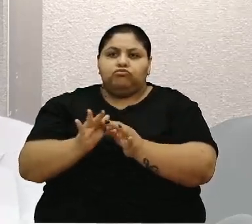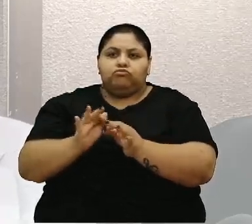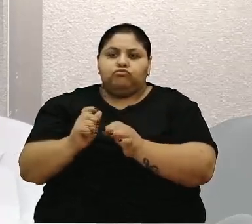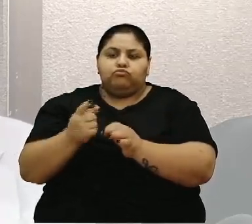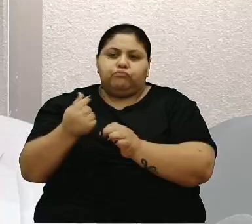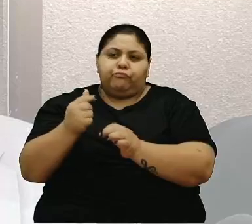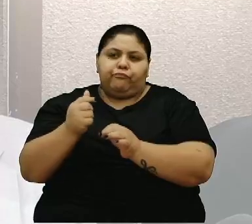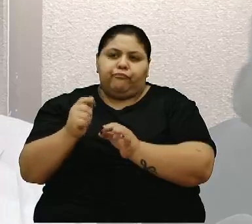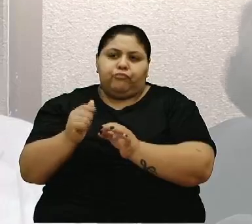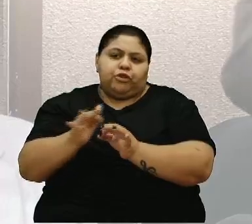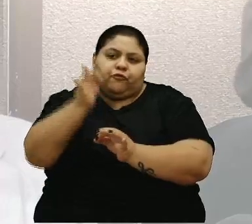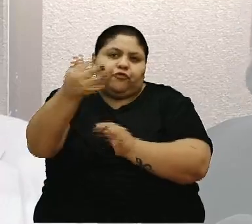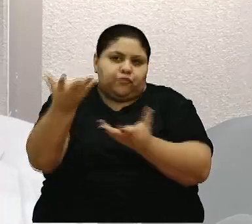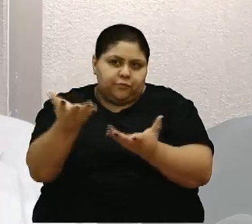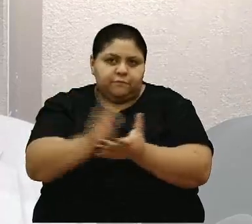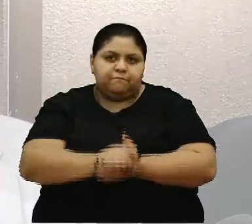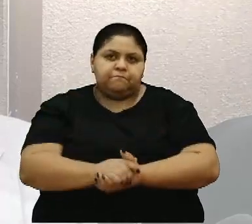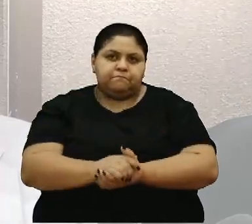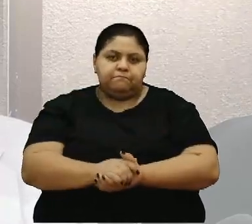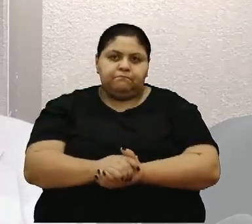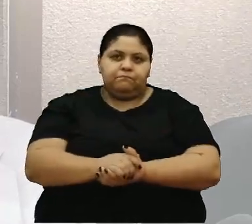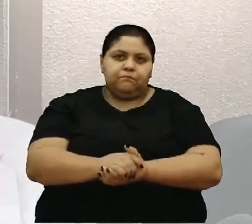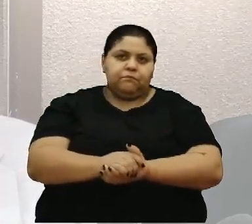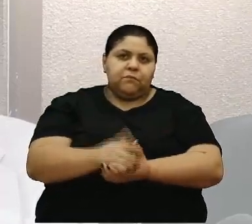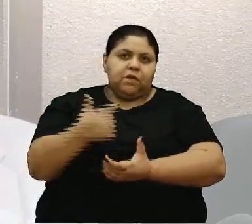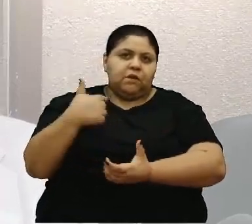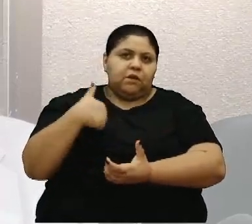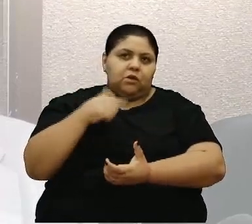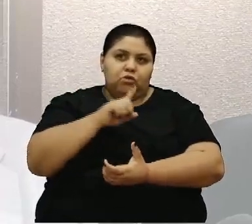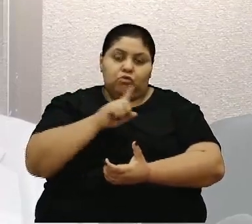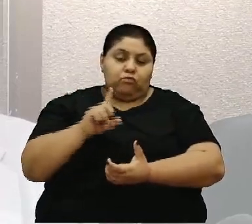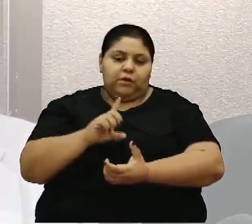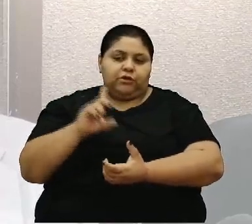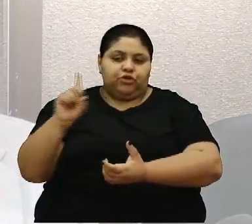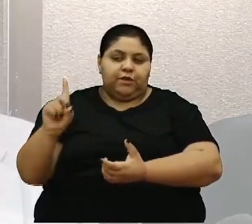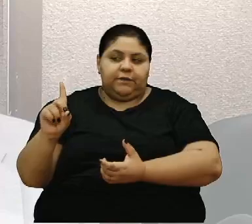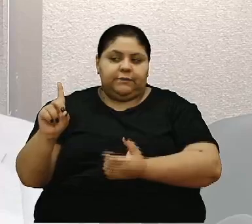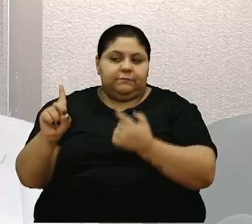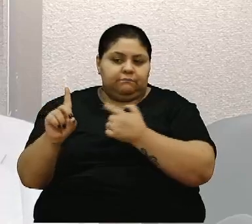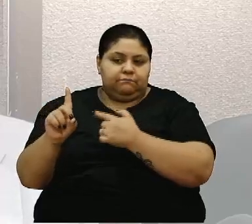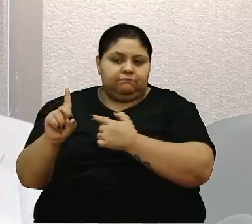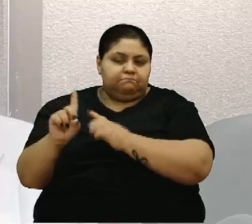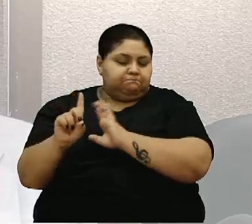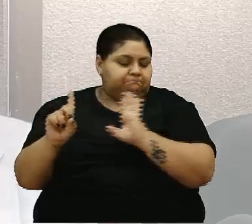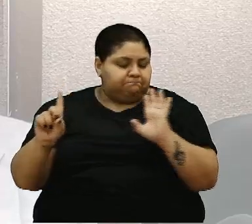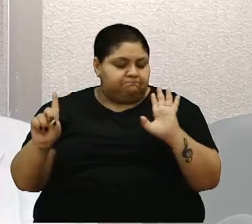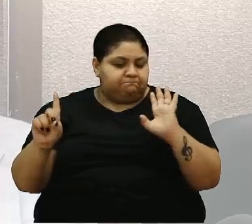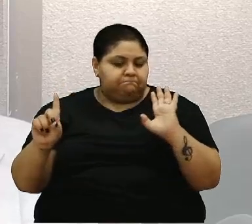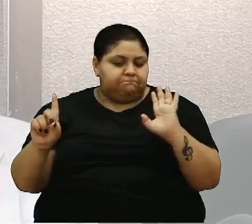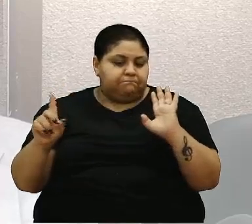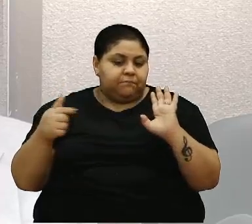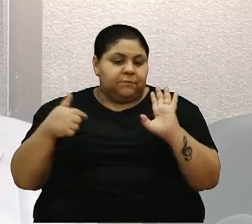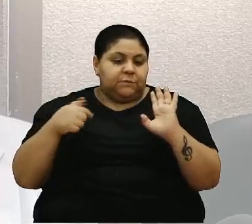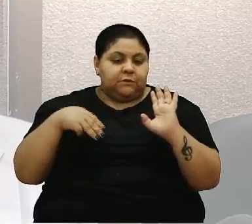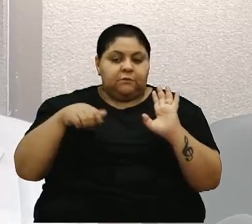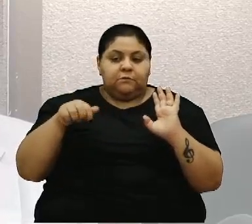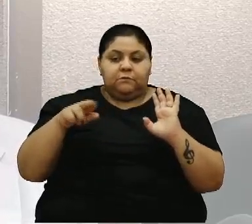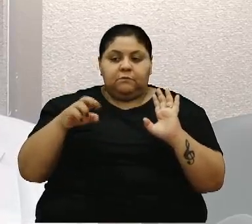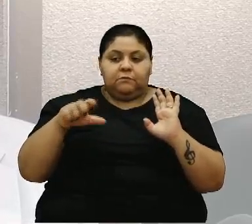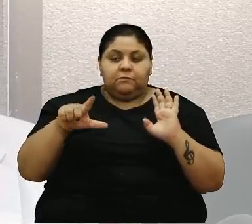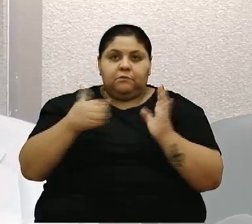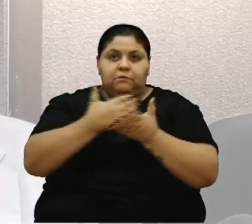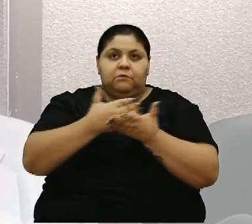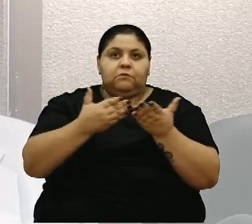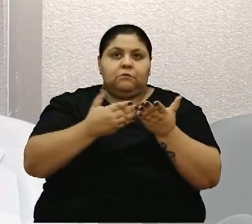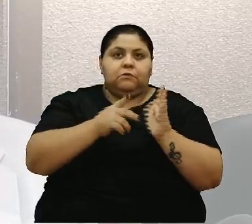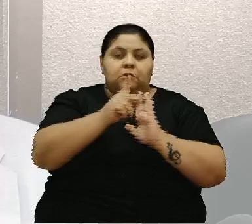pessoal, eu não absorvo a extrema-direita, porque nunca fui, nunca serei, mas Marcel Van Hatten entrou com esse projeto, foi